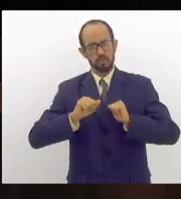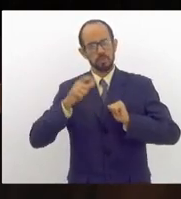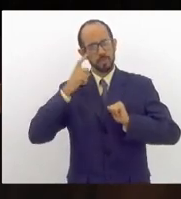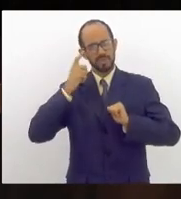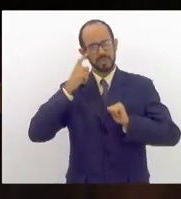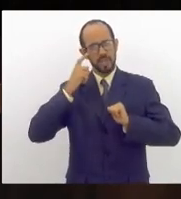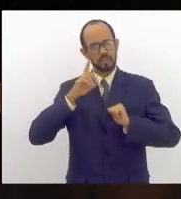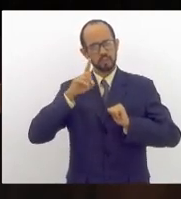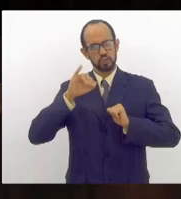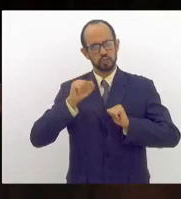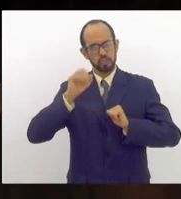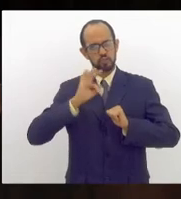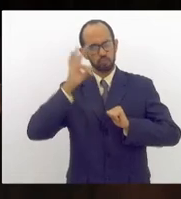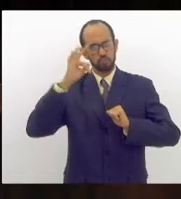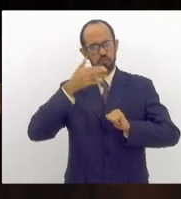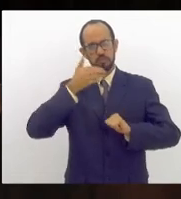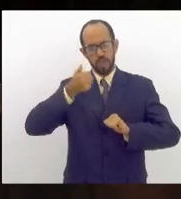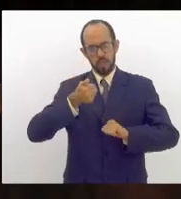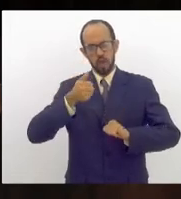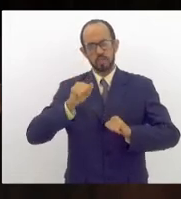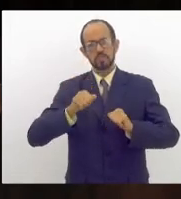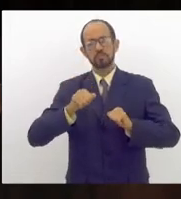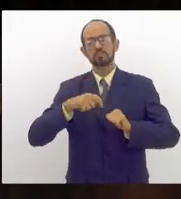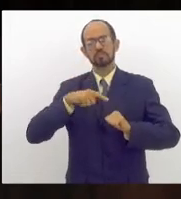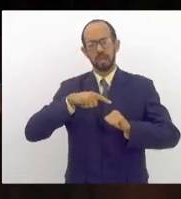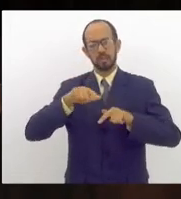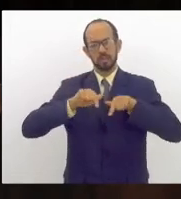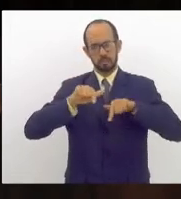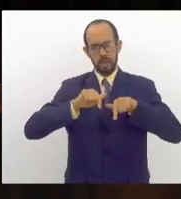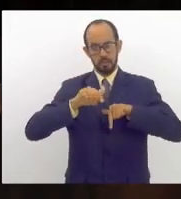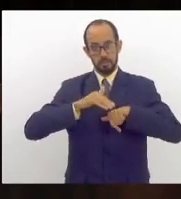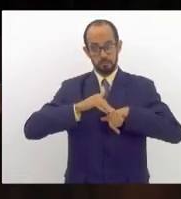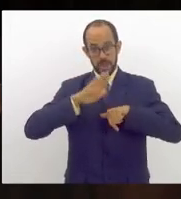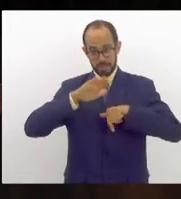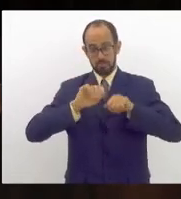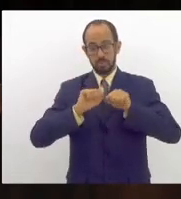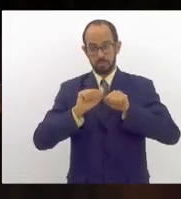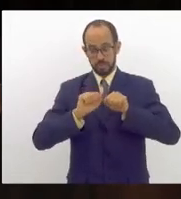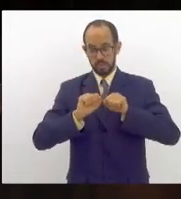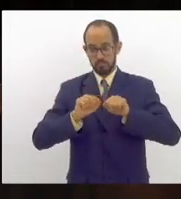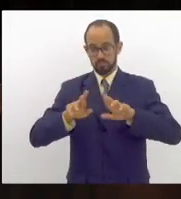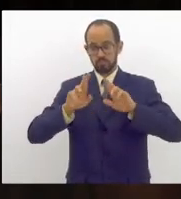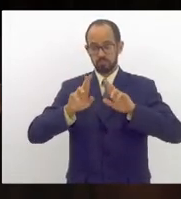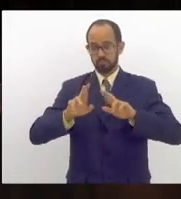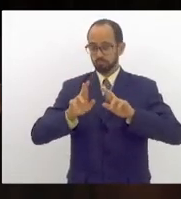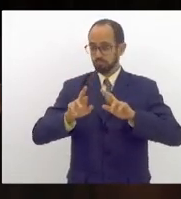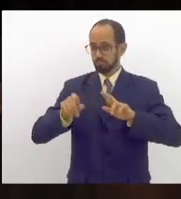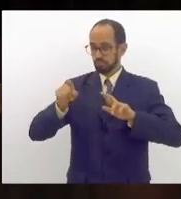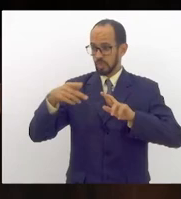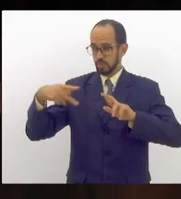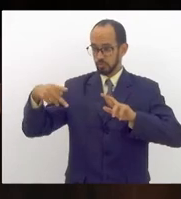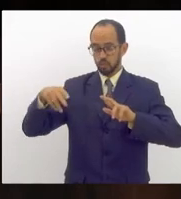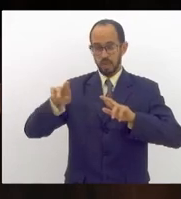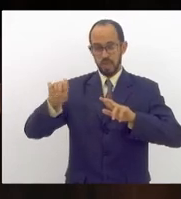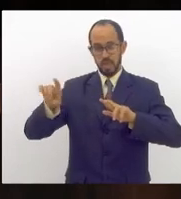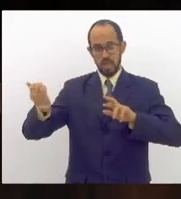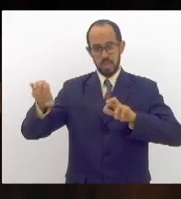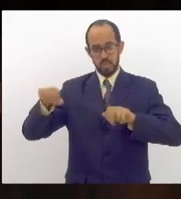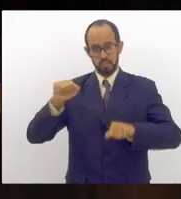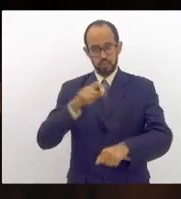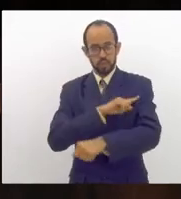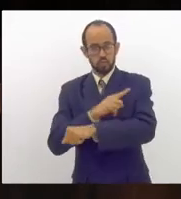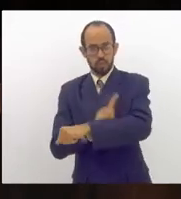vamos sim ter mais trabalho para fazer tá e contamos sempre com a sua rede com a sua força